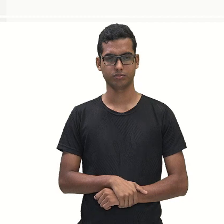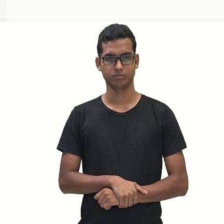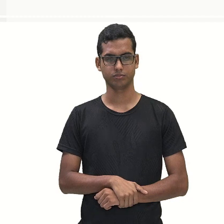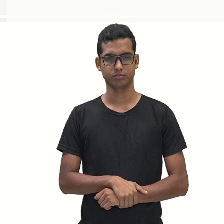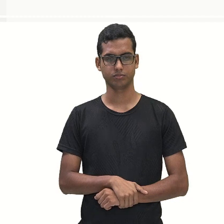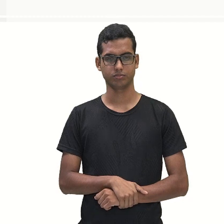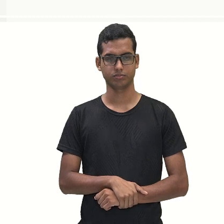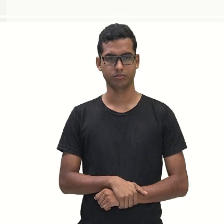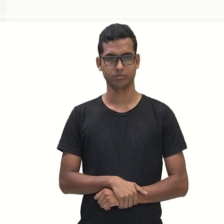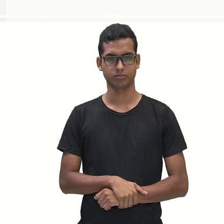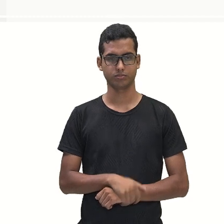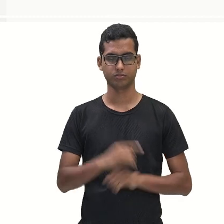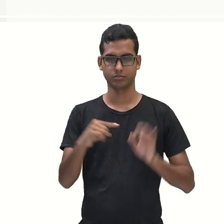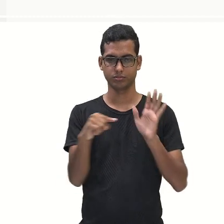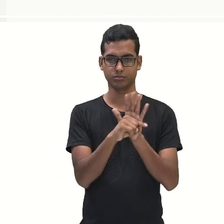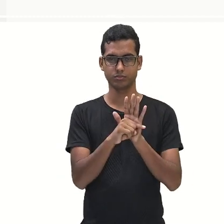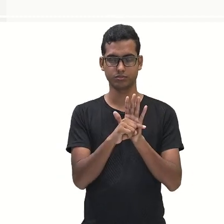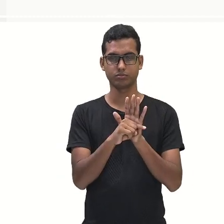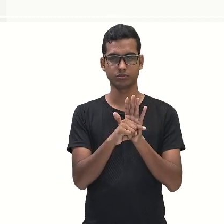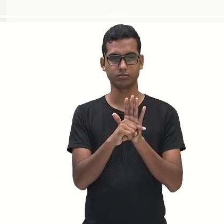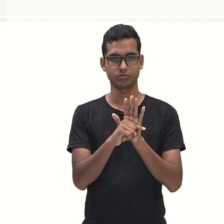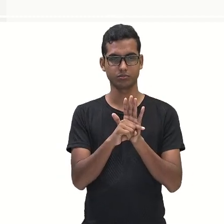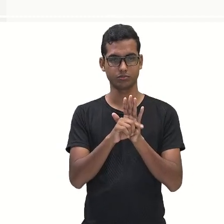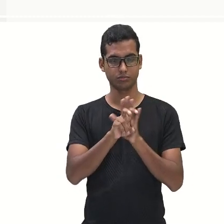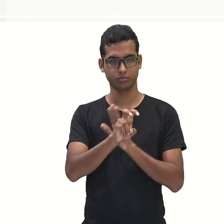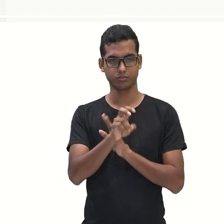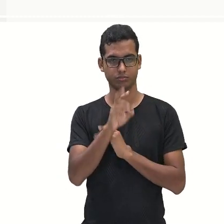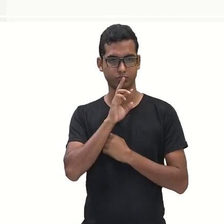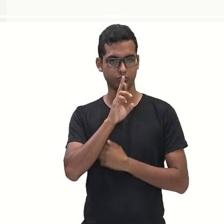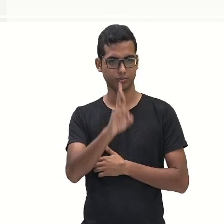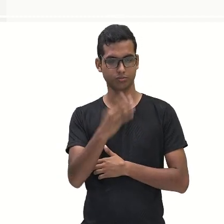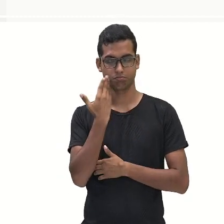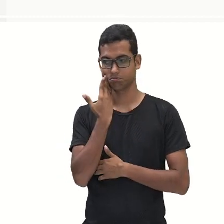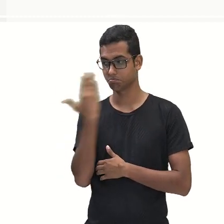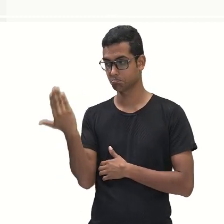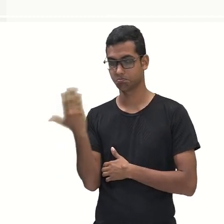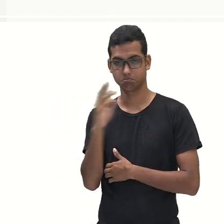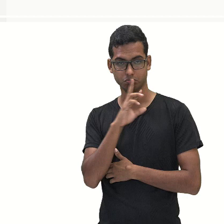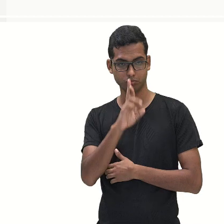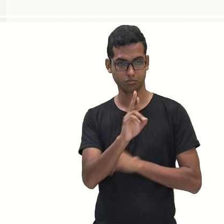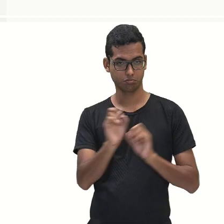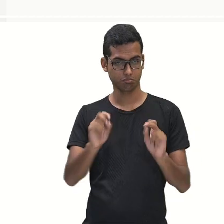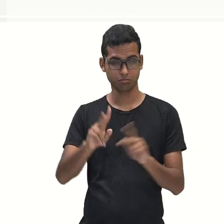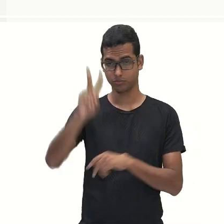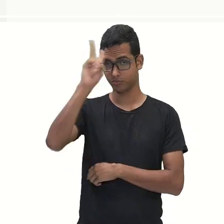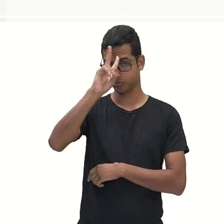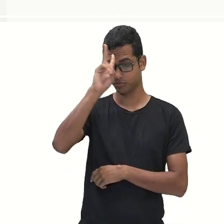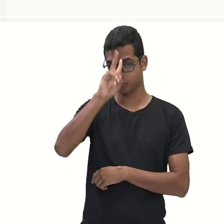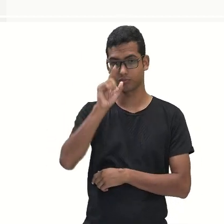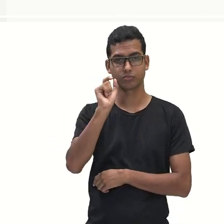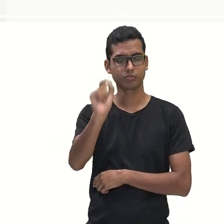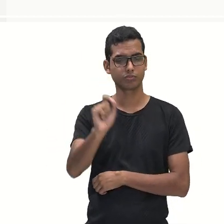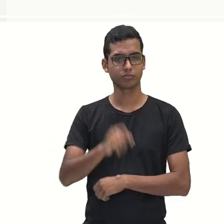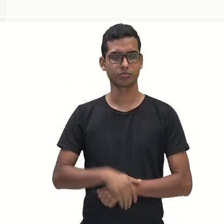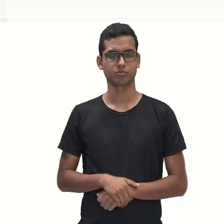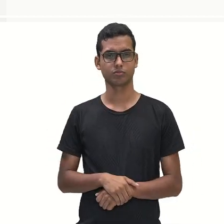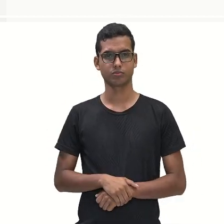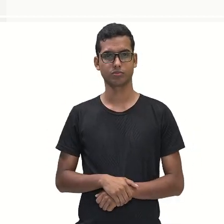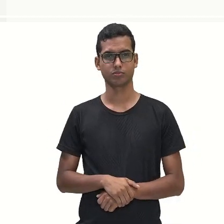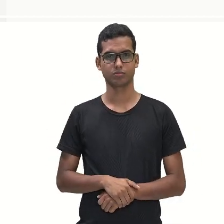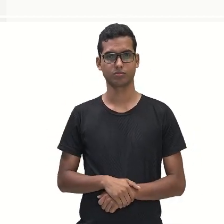por 2, menos 5. Então está aqui as nossas soluções. Lembra que a solução